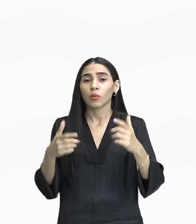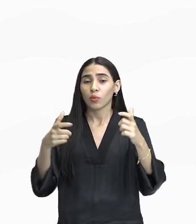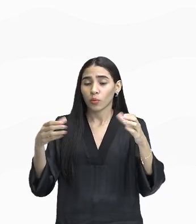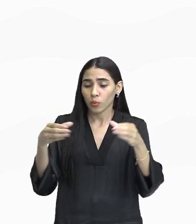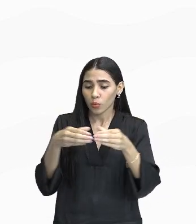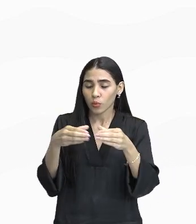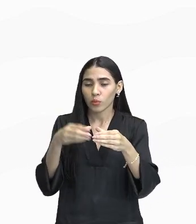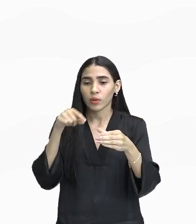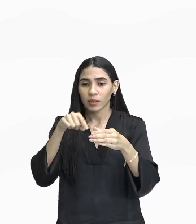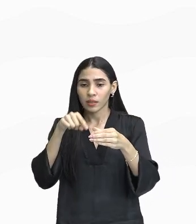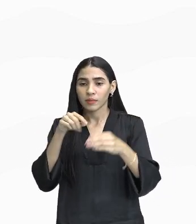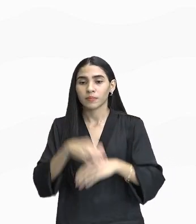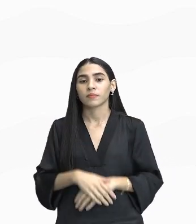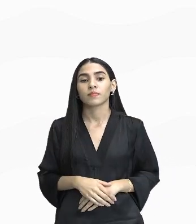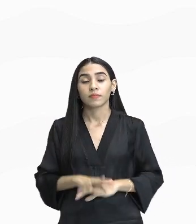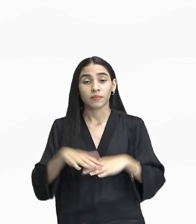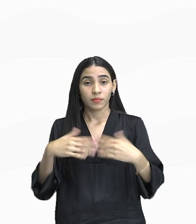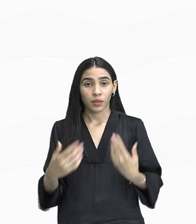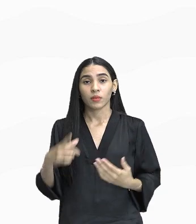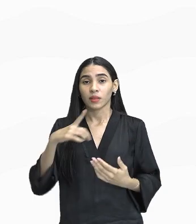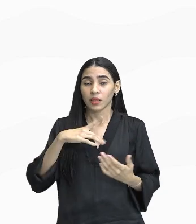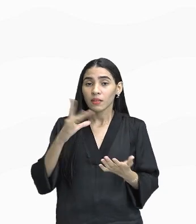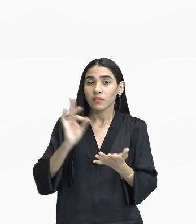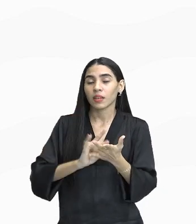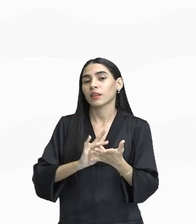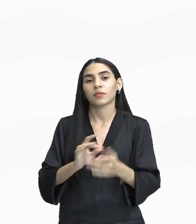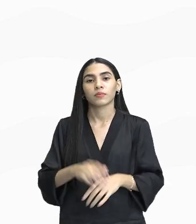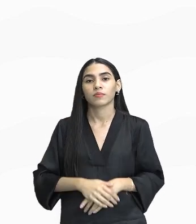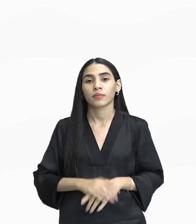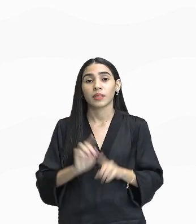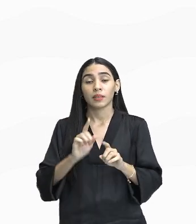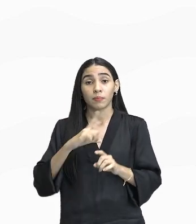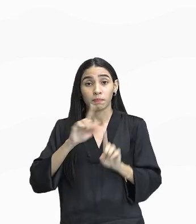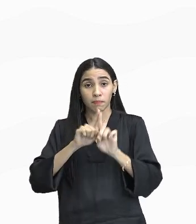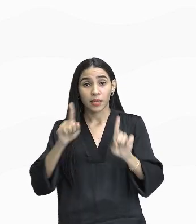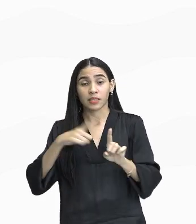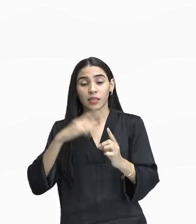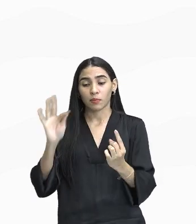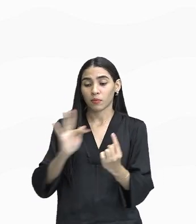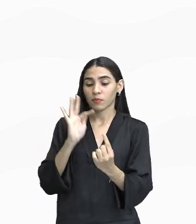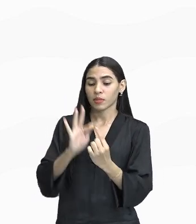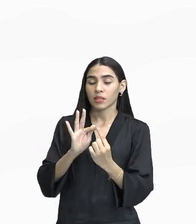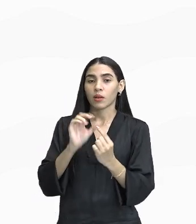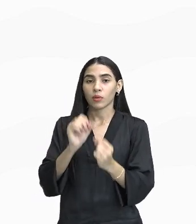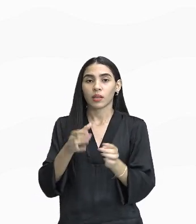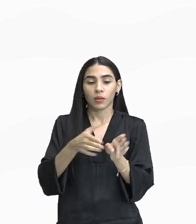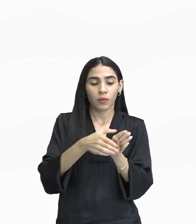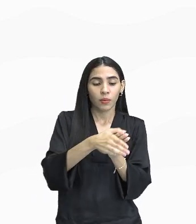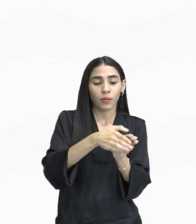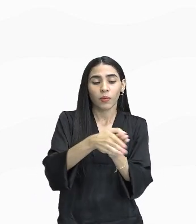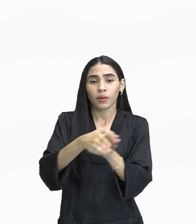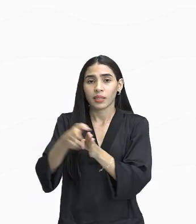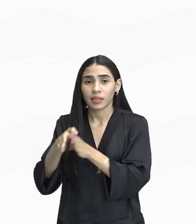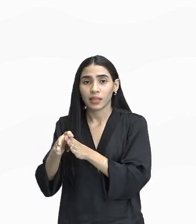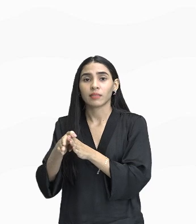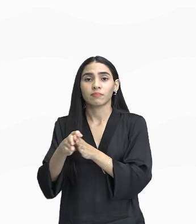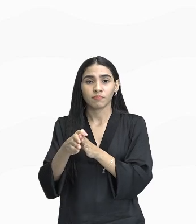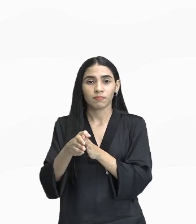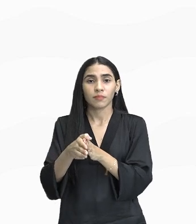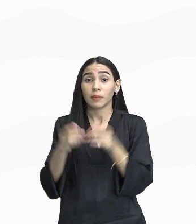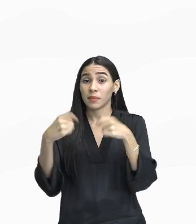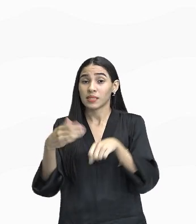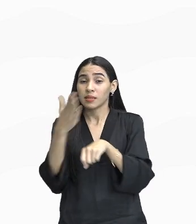grupo social. Então, elas existem e existe aí uma função que é de orientar, que isso se torne